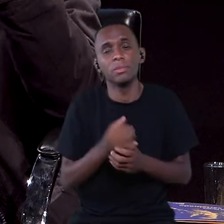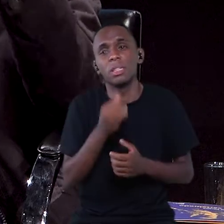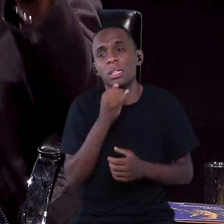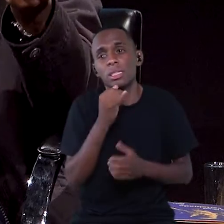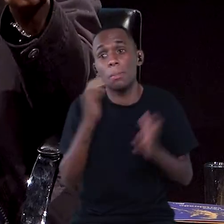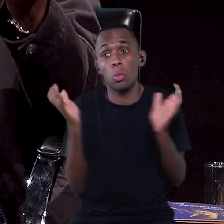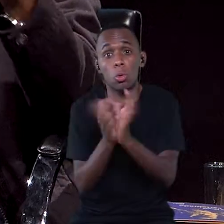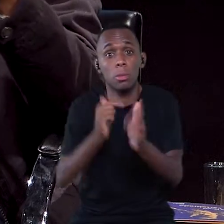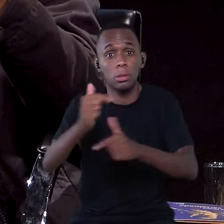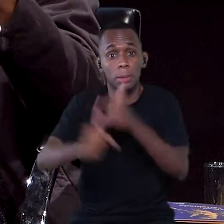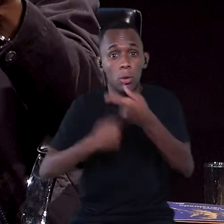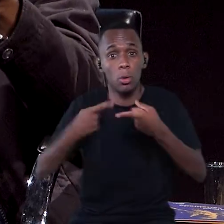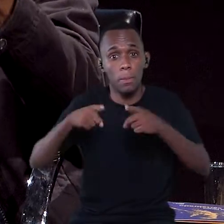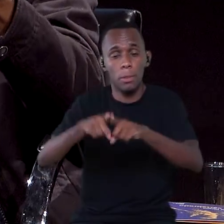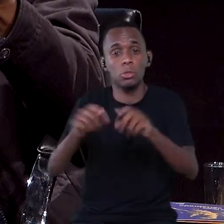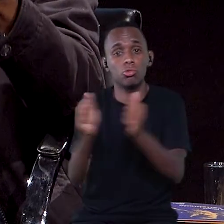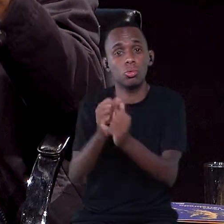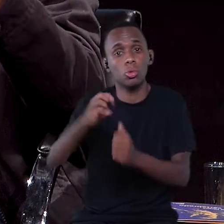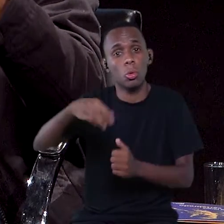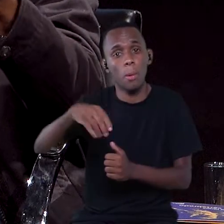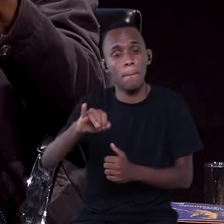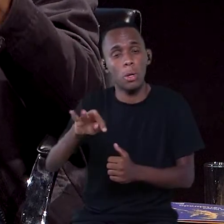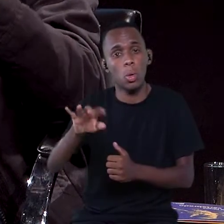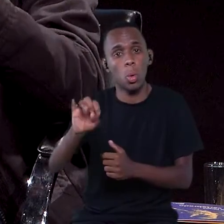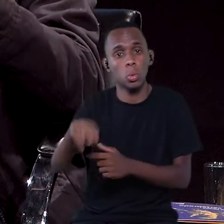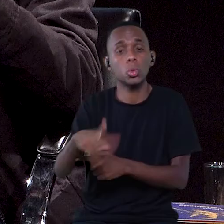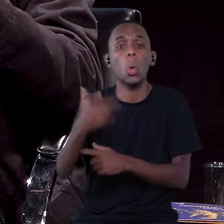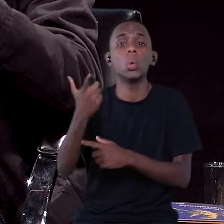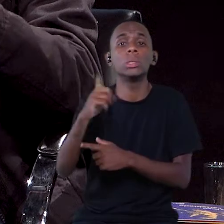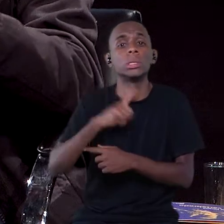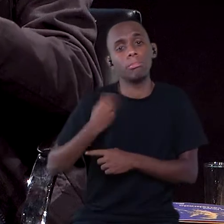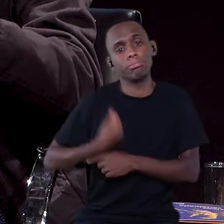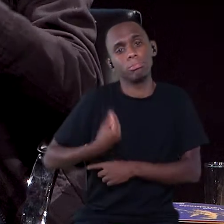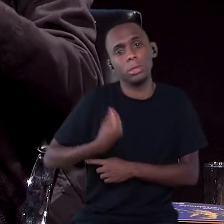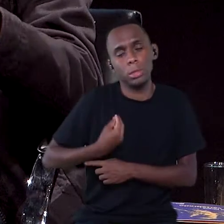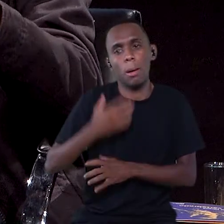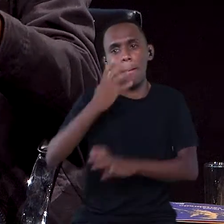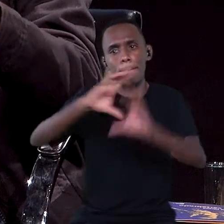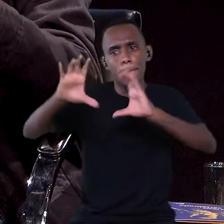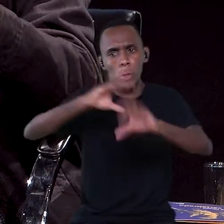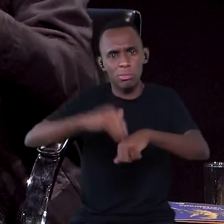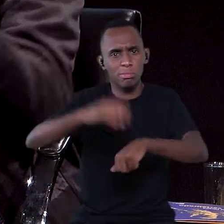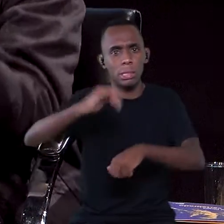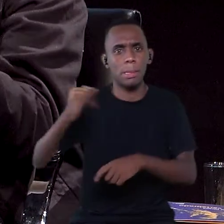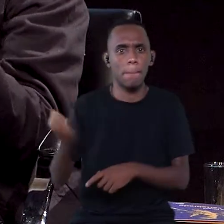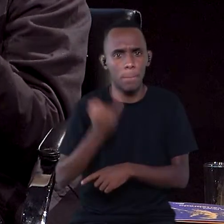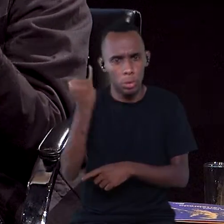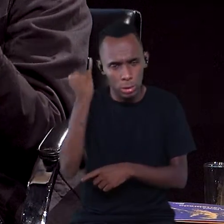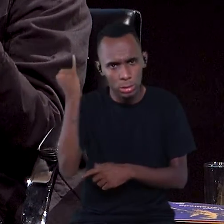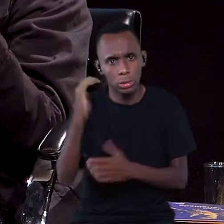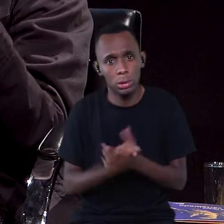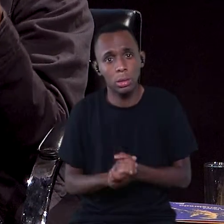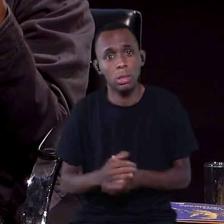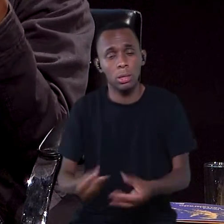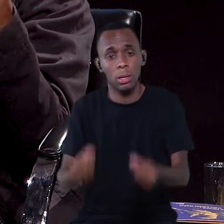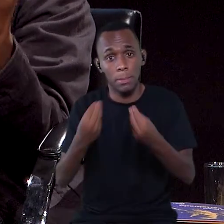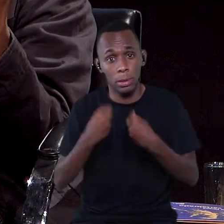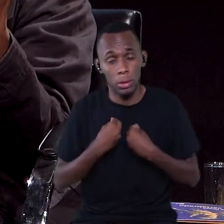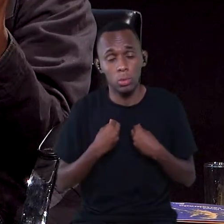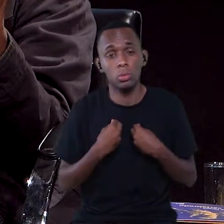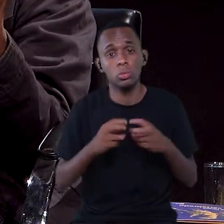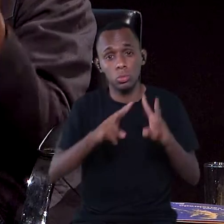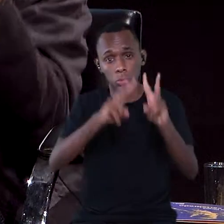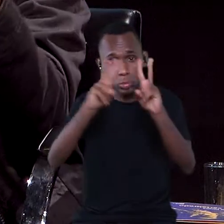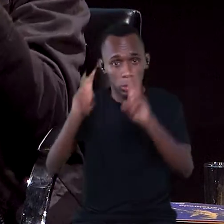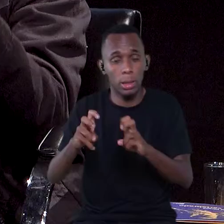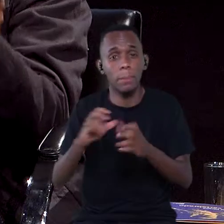chamava Som Imaginário, né? E o Som Imaginário tem participação em uma das músicas mais importantes do Milton, que me deu o título de um dos poemas